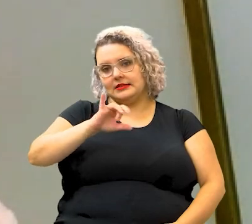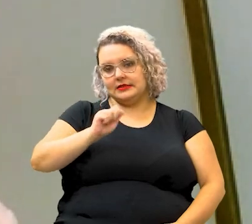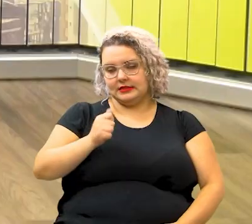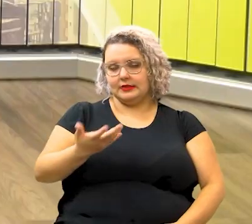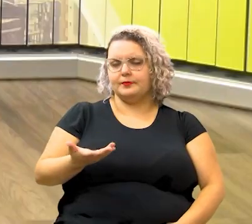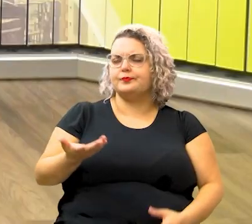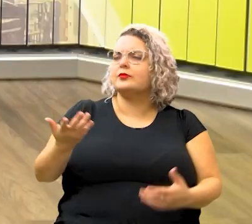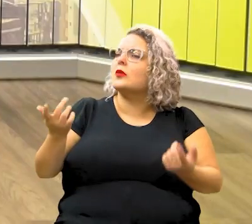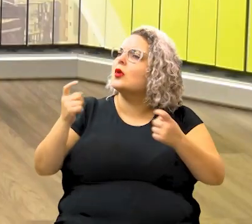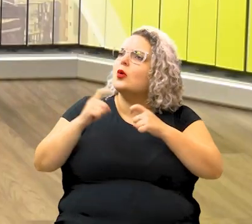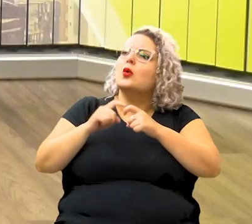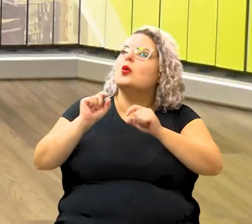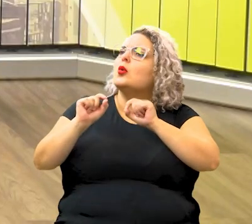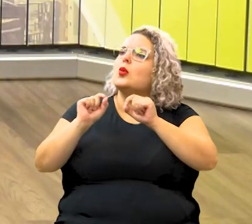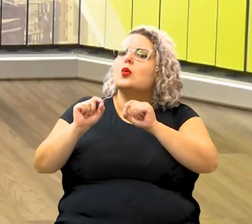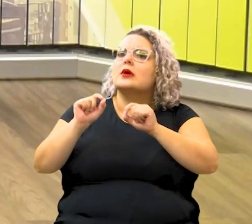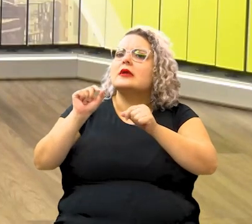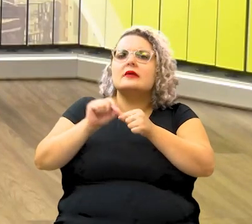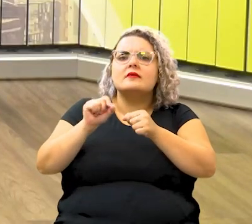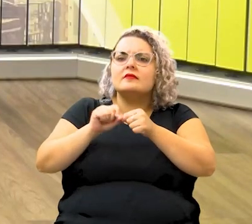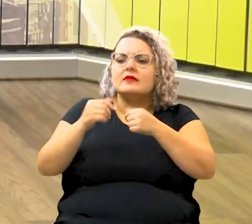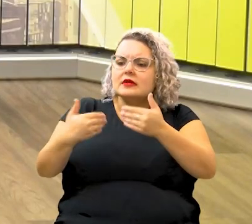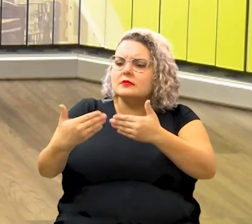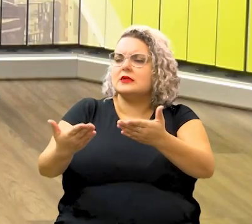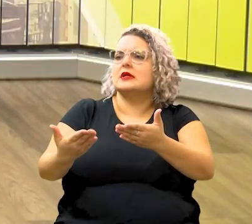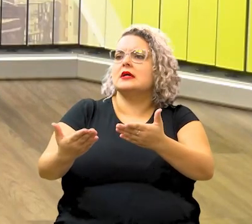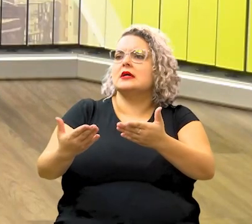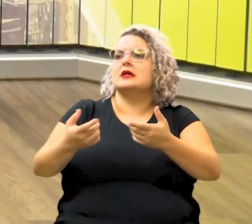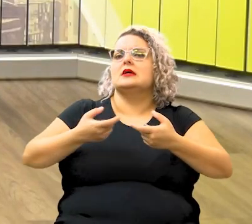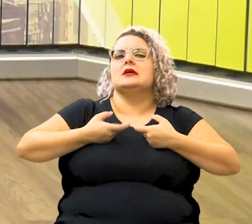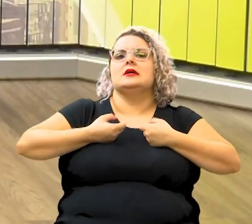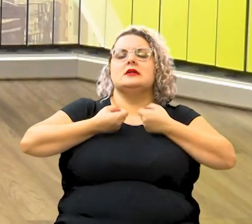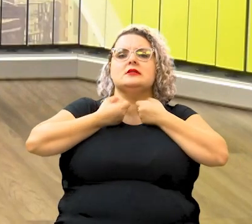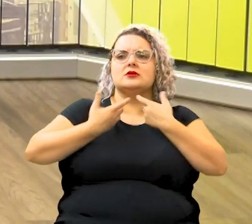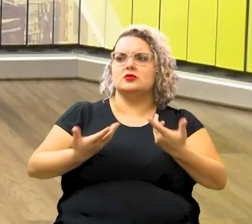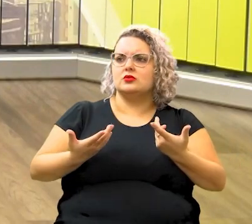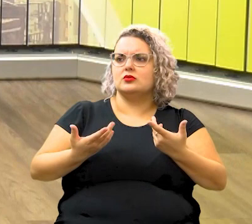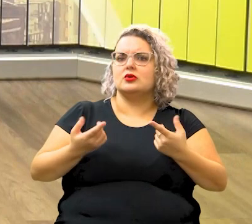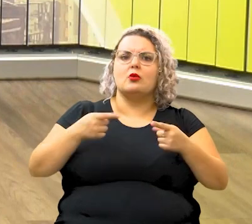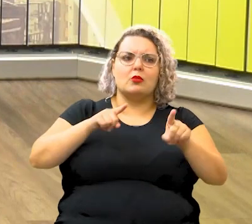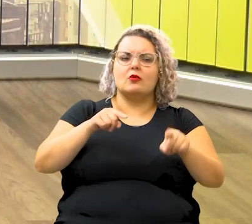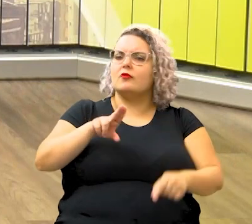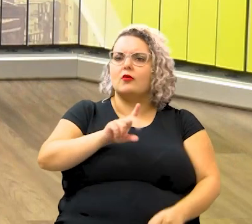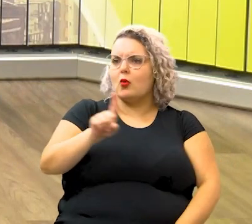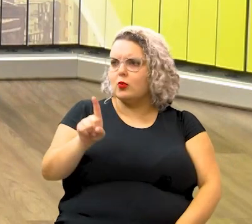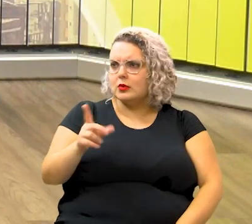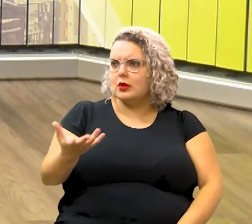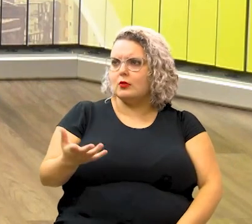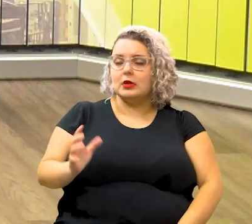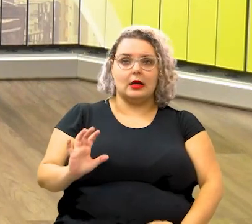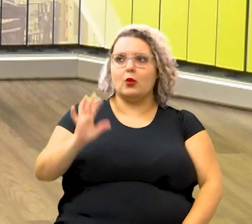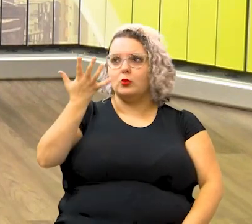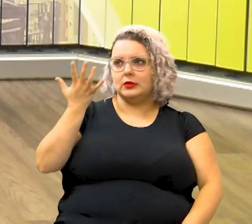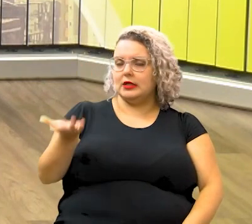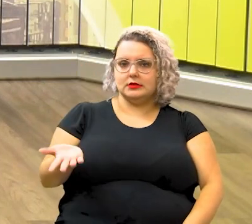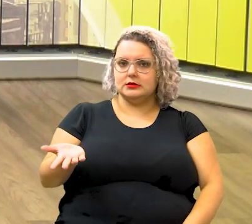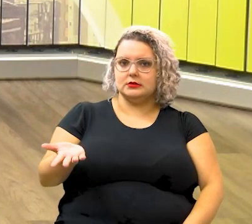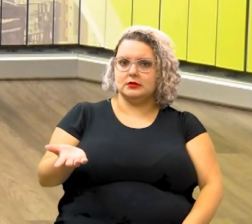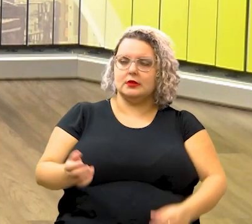o que leva ao surgimento então desse tumor? Tem alguma coisa que provoque? Ou não, simplesmente ele